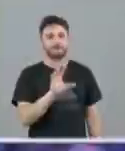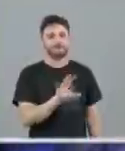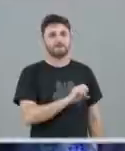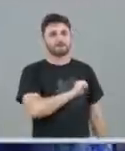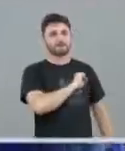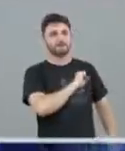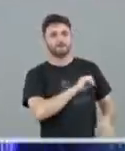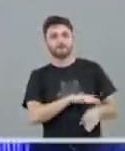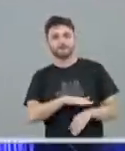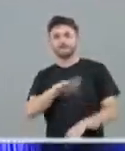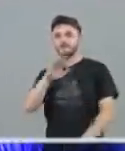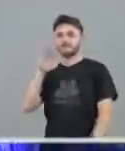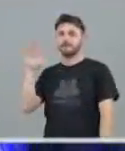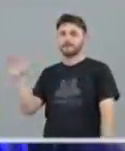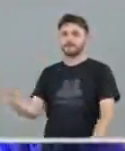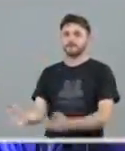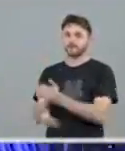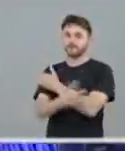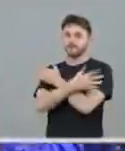abrace mais.